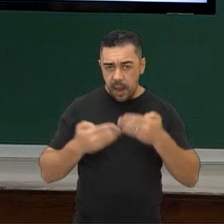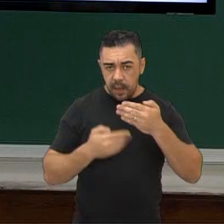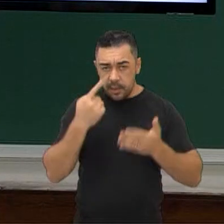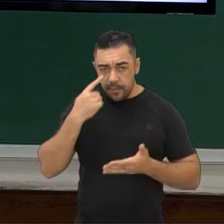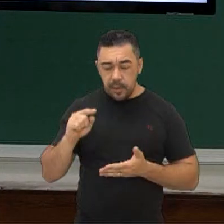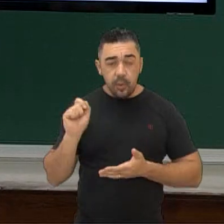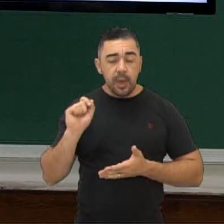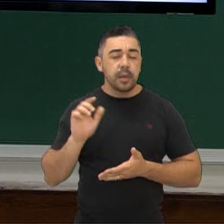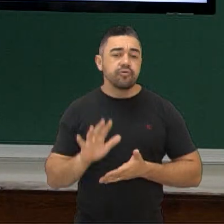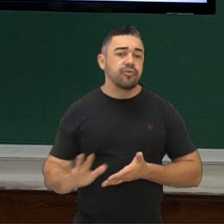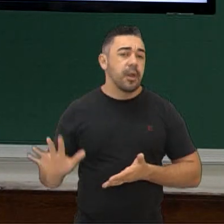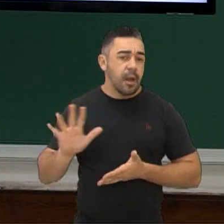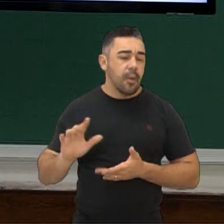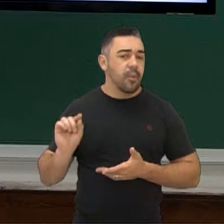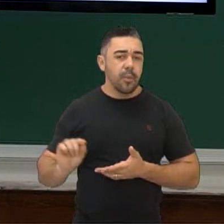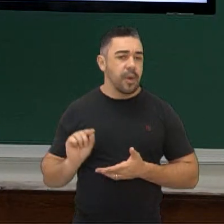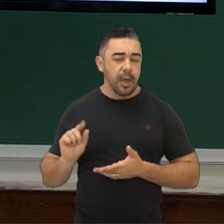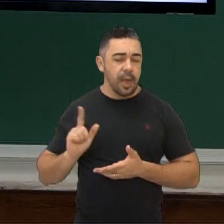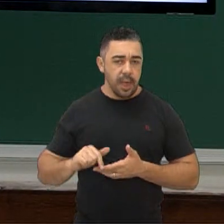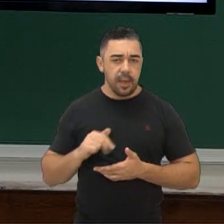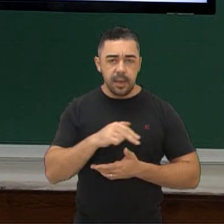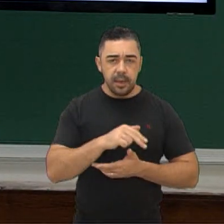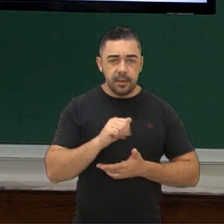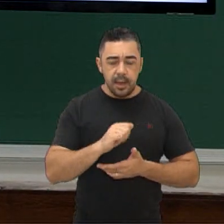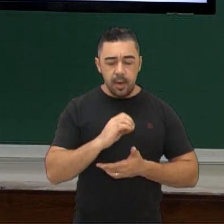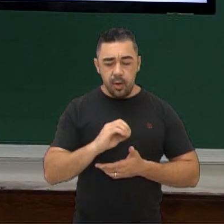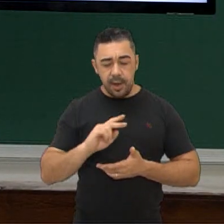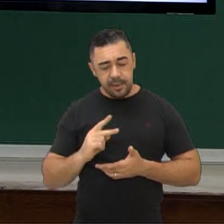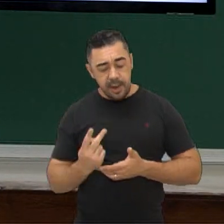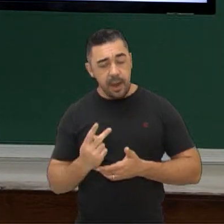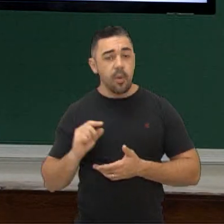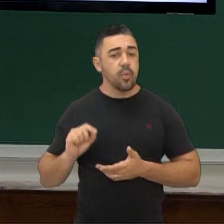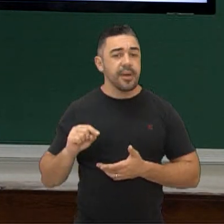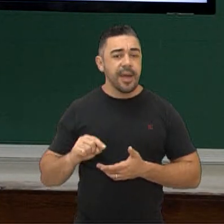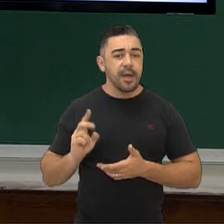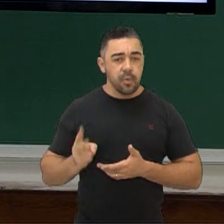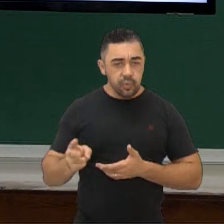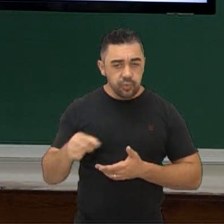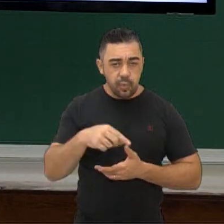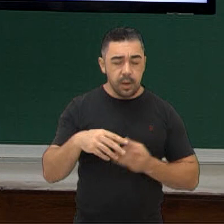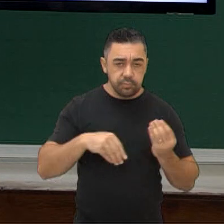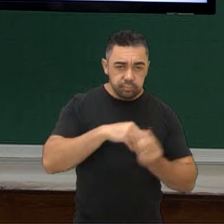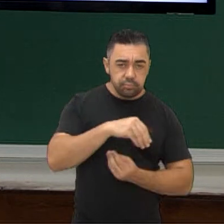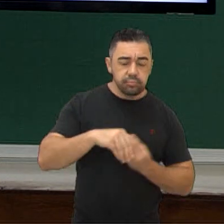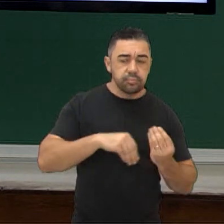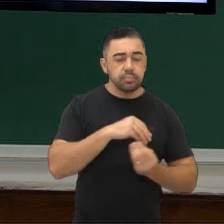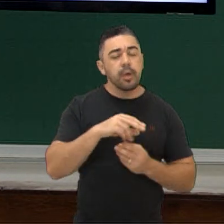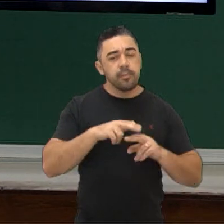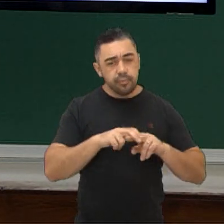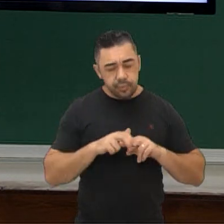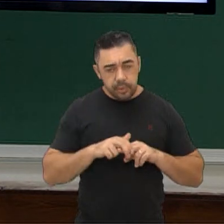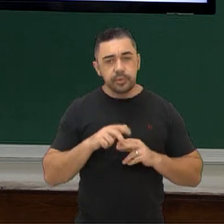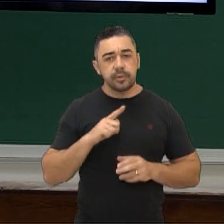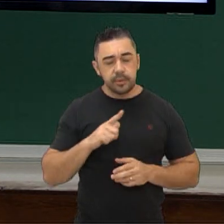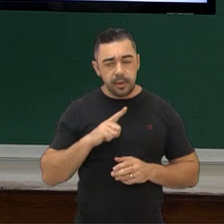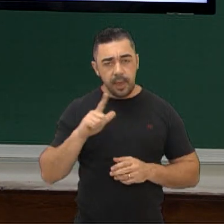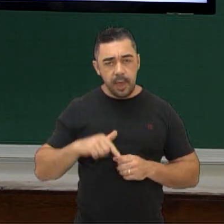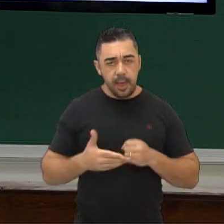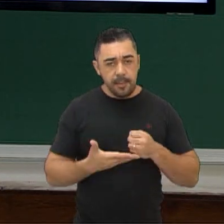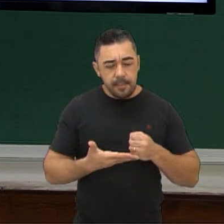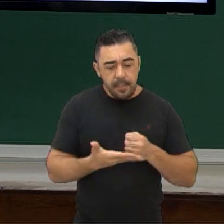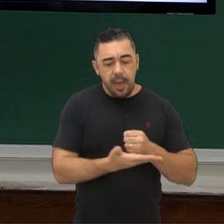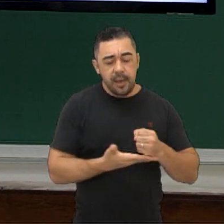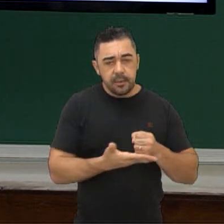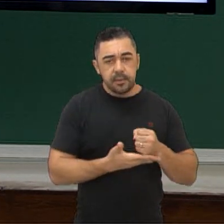reação global, a gente vai ter a formação do NaOH, que vai permanecer na solução e, por isso, ela vai ter um caráter